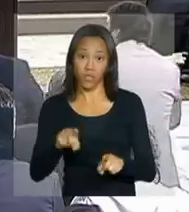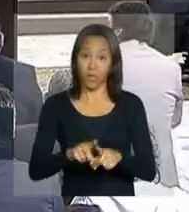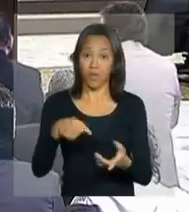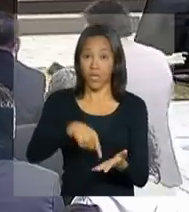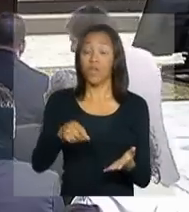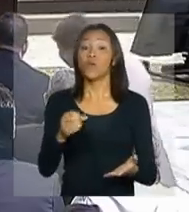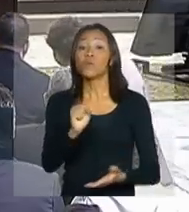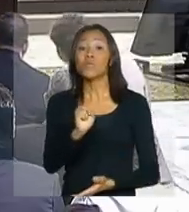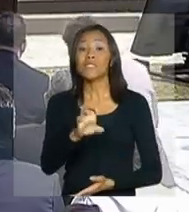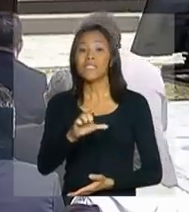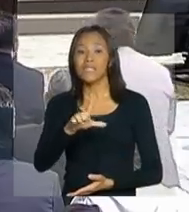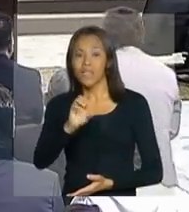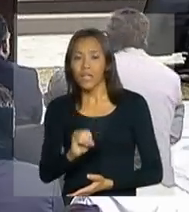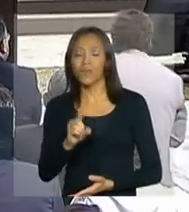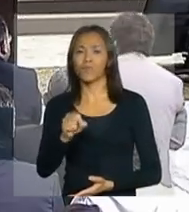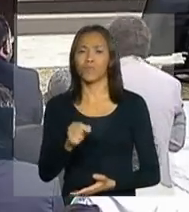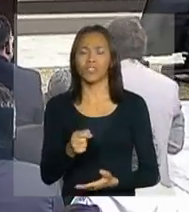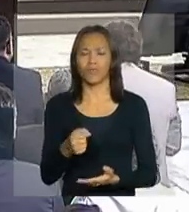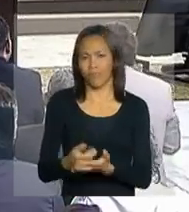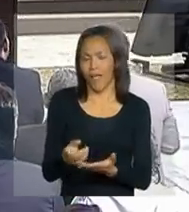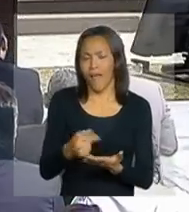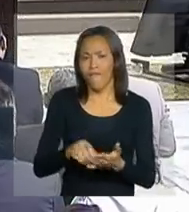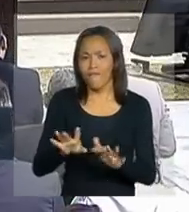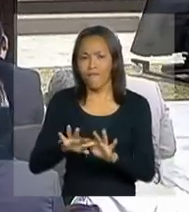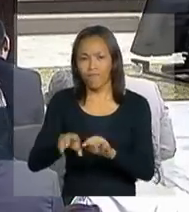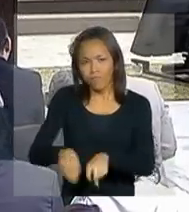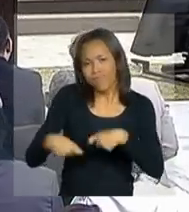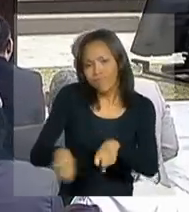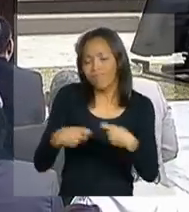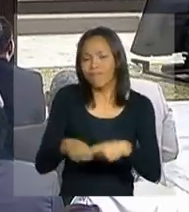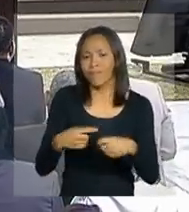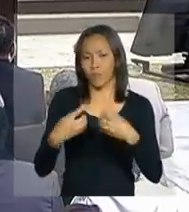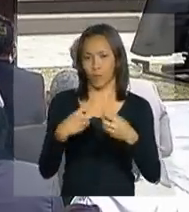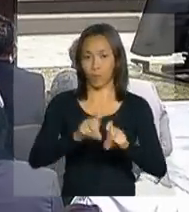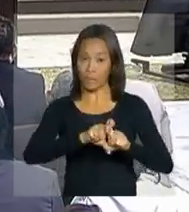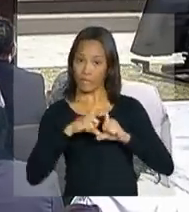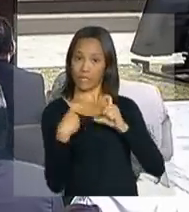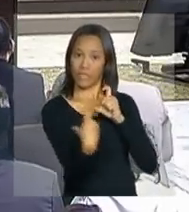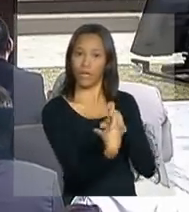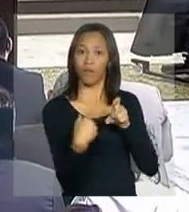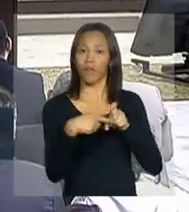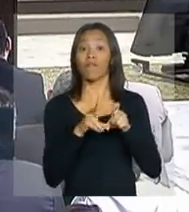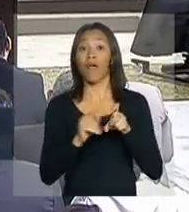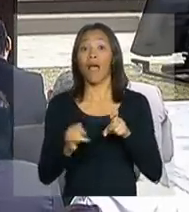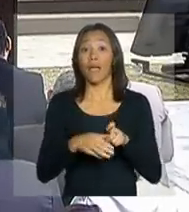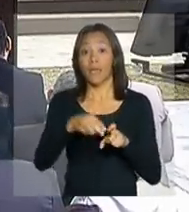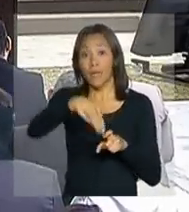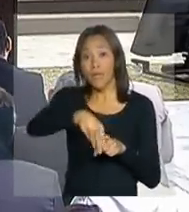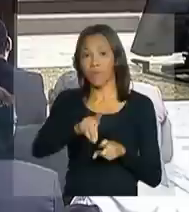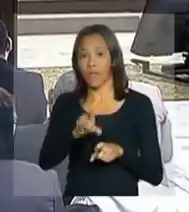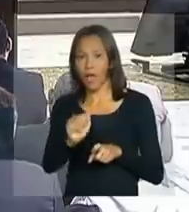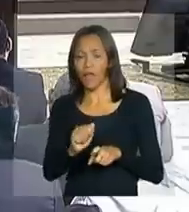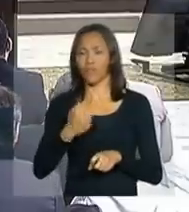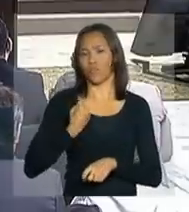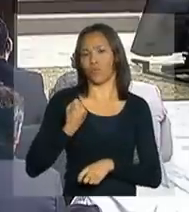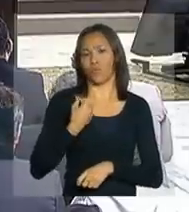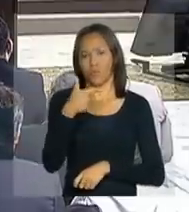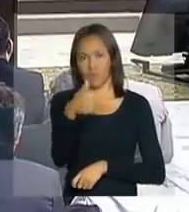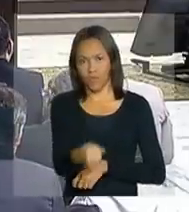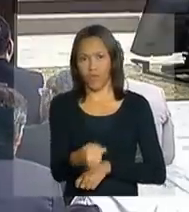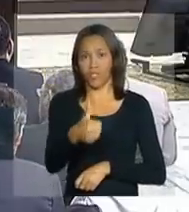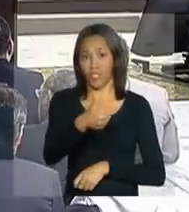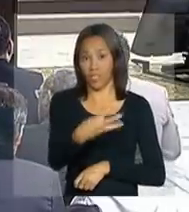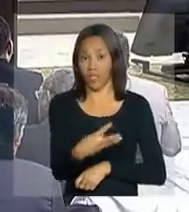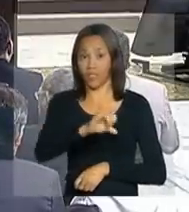de identificação da participação da Agricultura Familiar sipaf instituído pela portaria MDA número 7 de